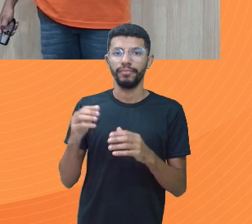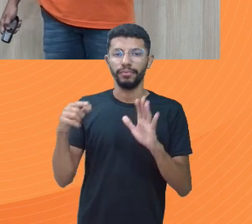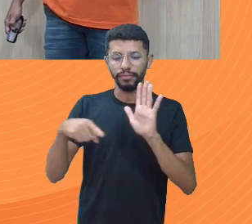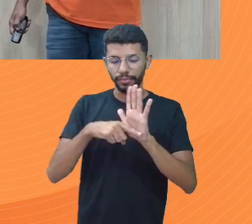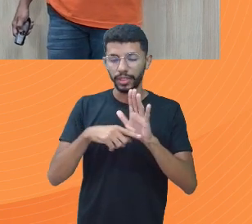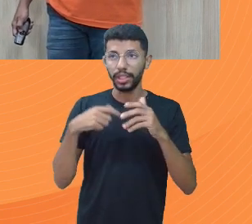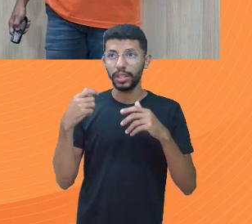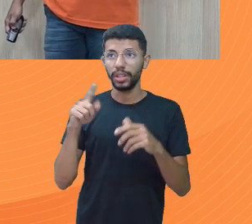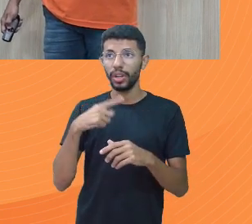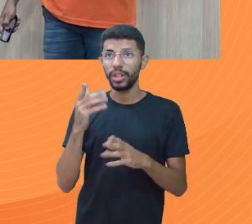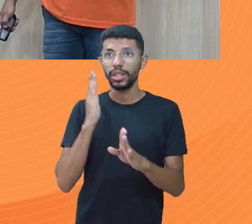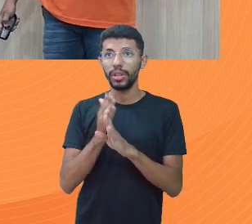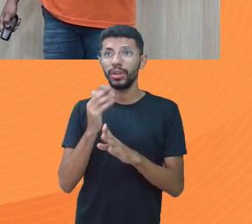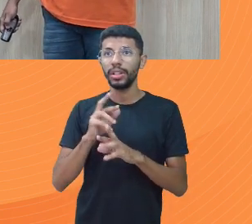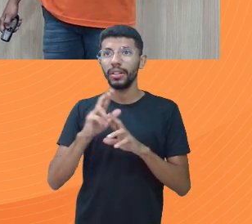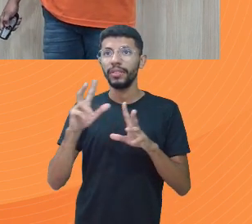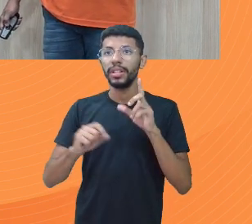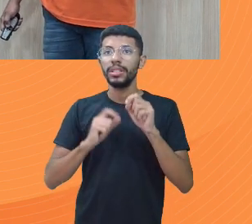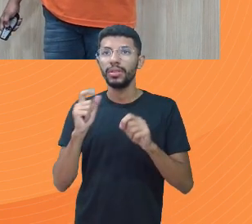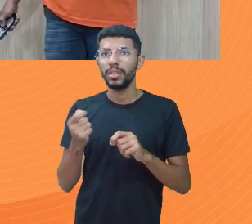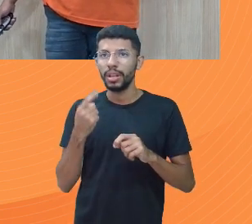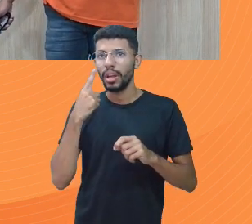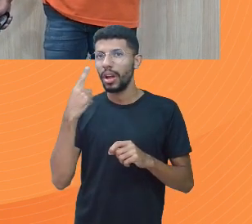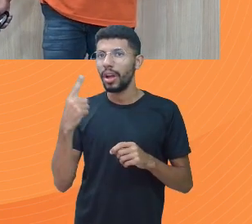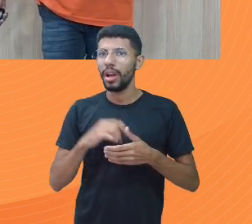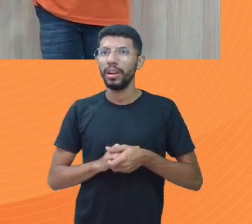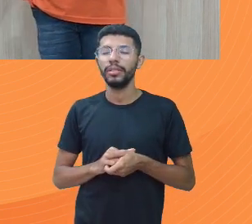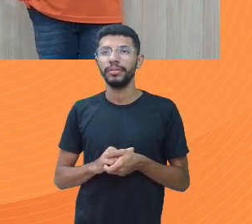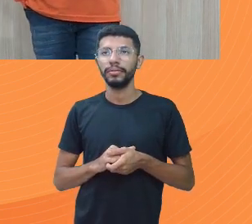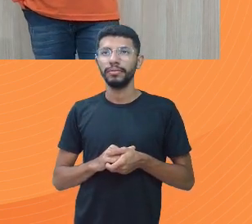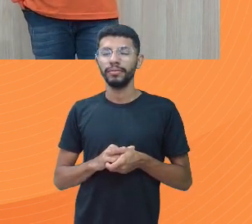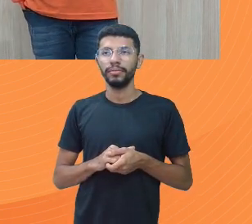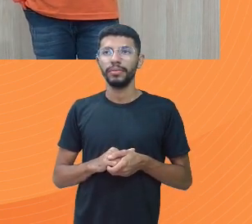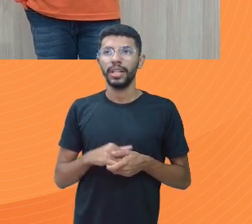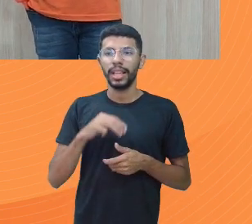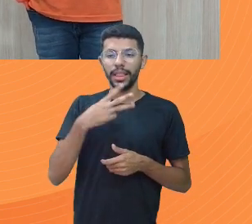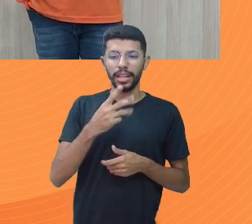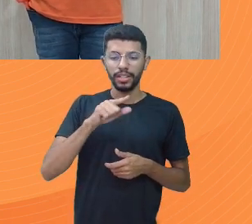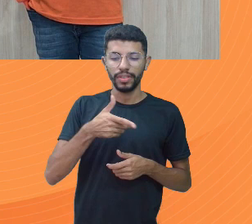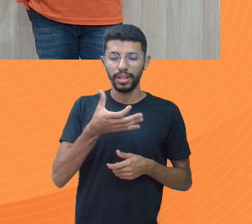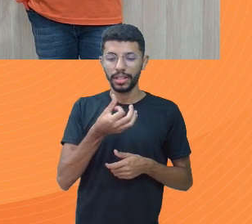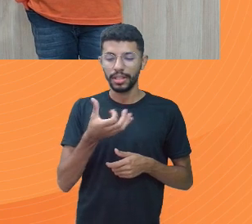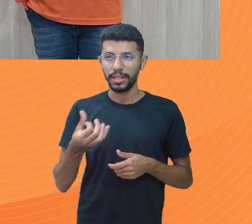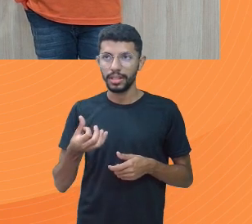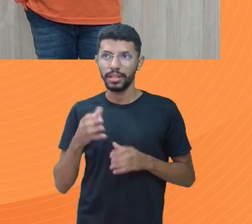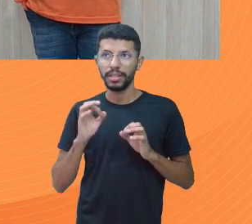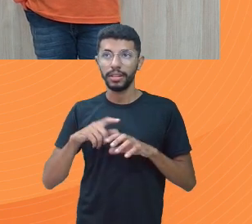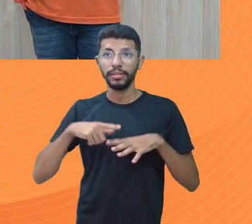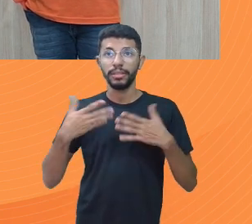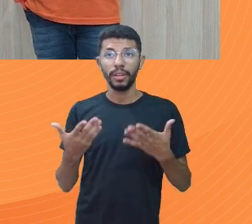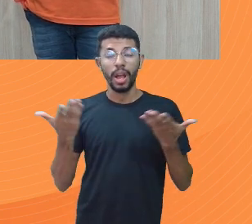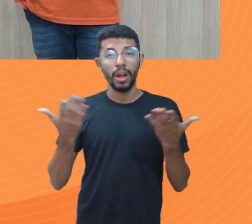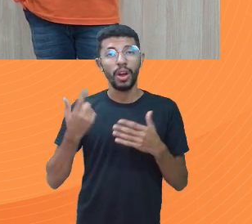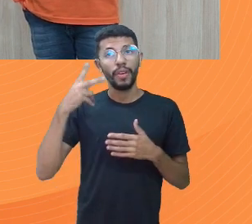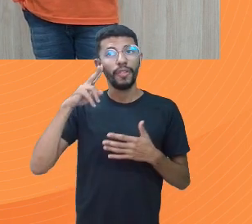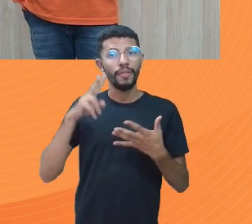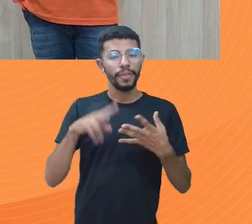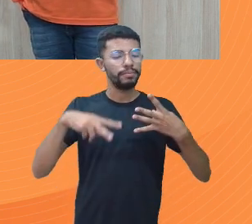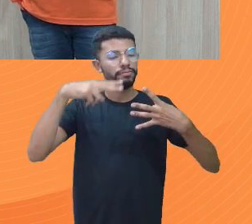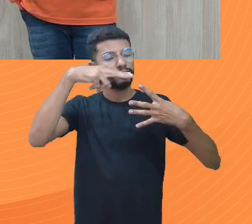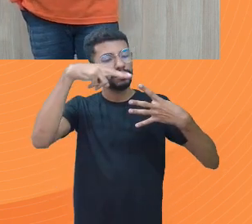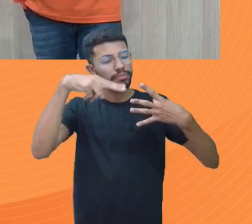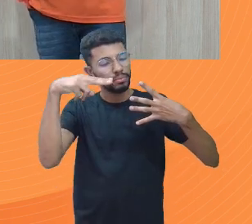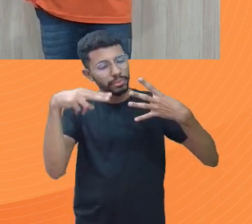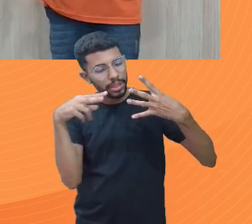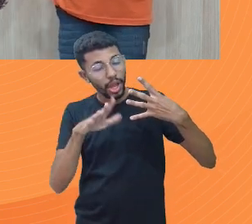áreas frontais é de 3,66. Então, agora eu vou olhar entre as alternativas aquela que tem como